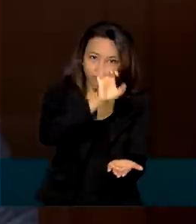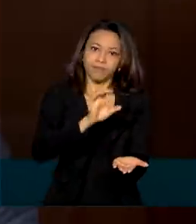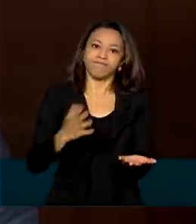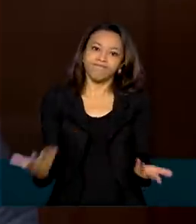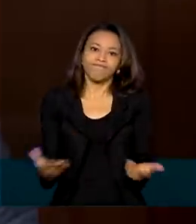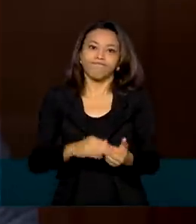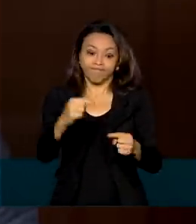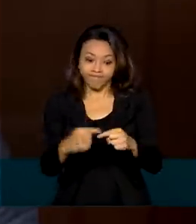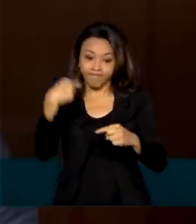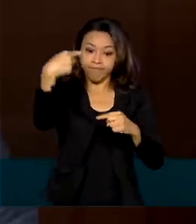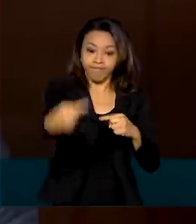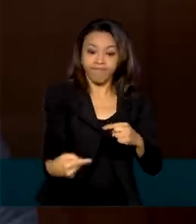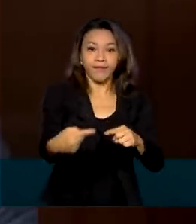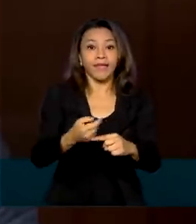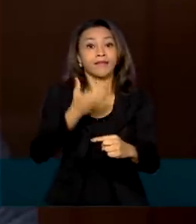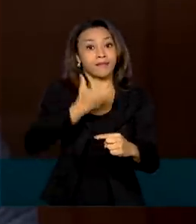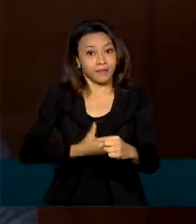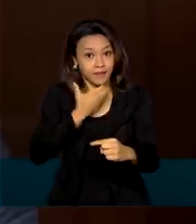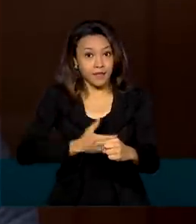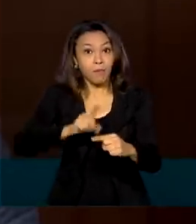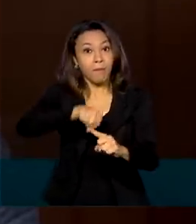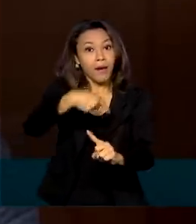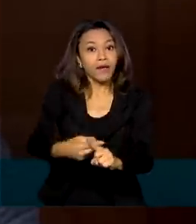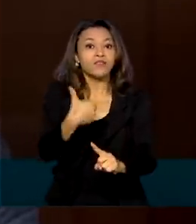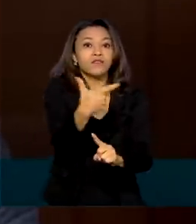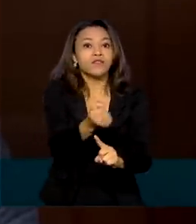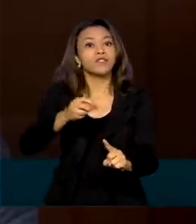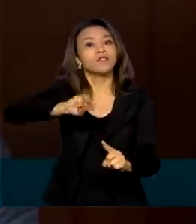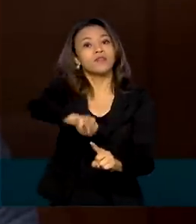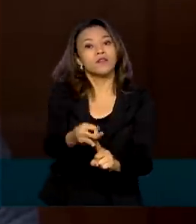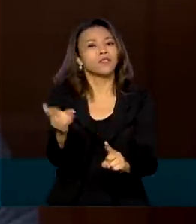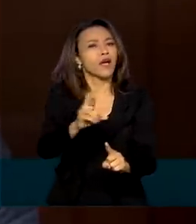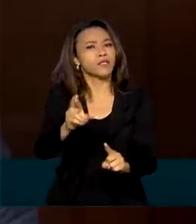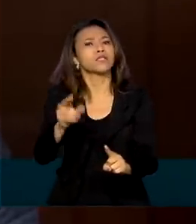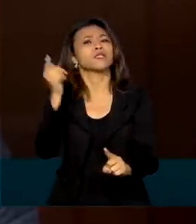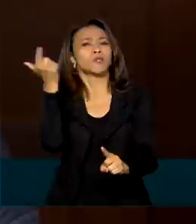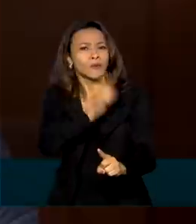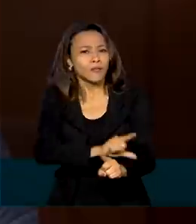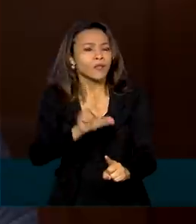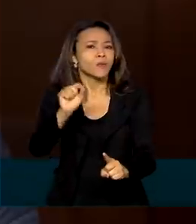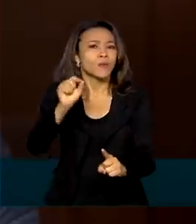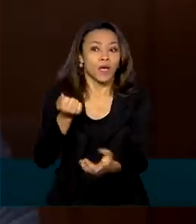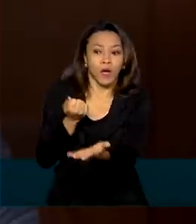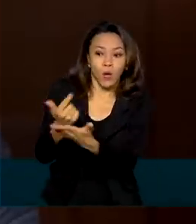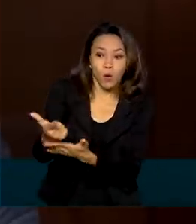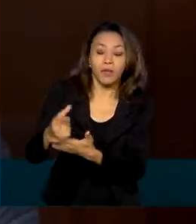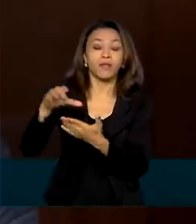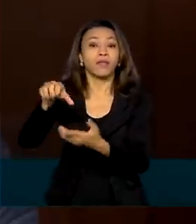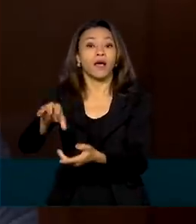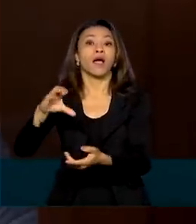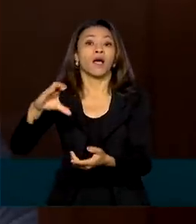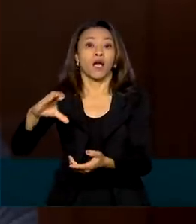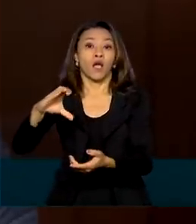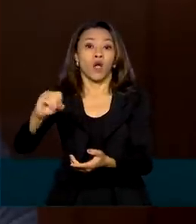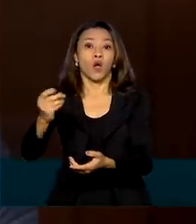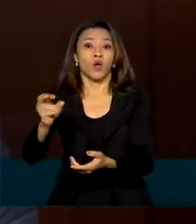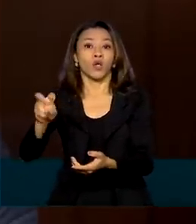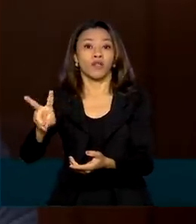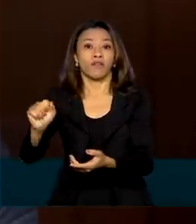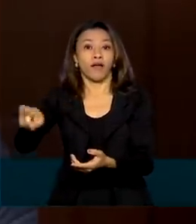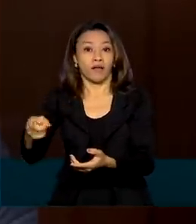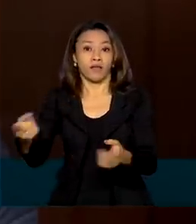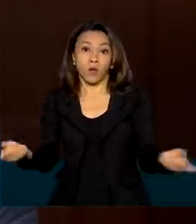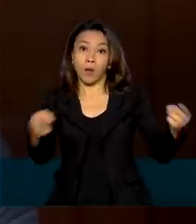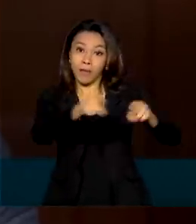Em dezembro, liberamos mais R$ bilhões, o que possibilitou a aquisição da Coronavac, através do acordo com o Instituto